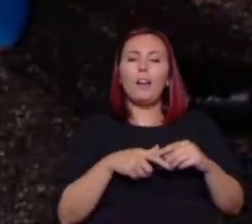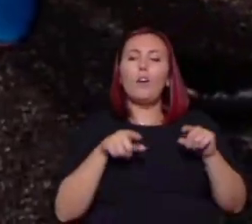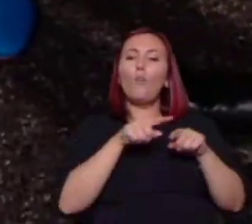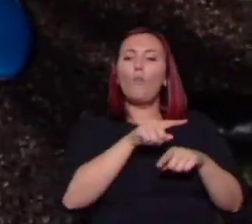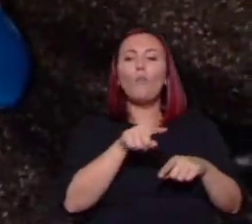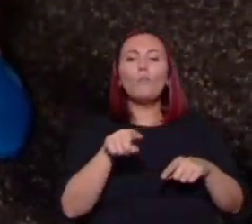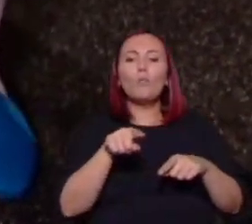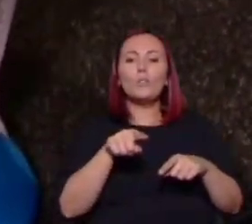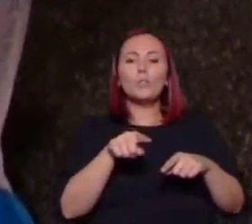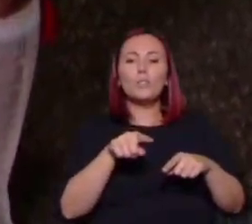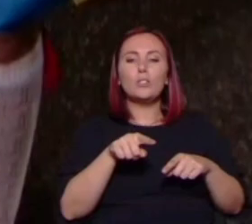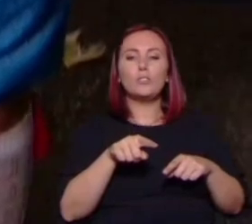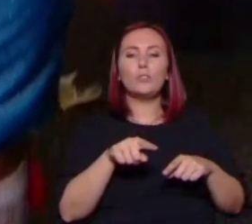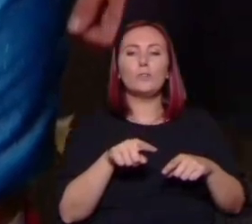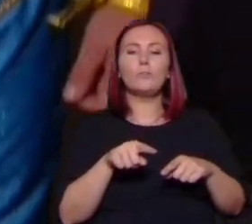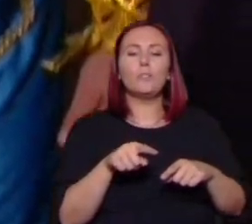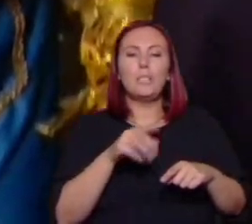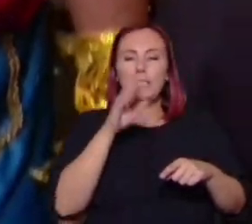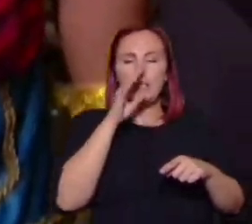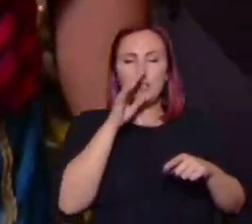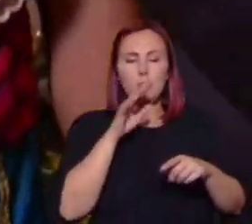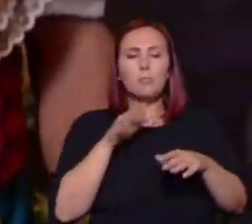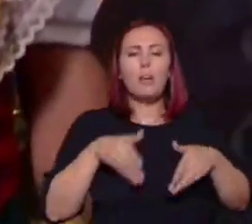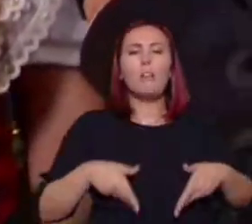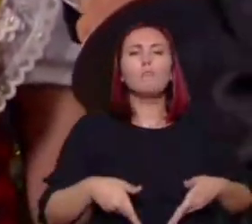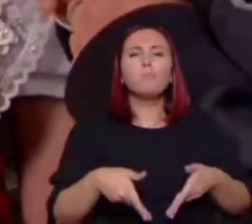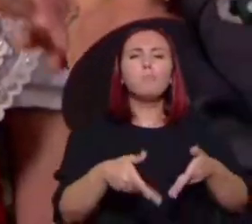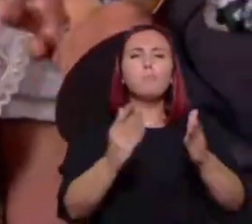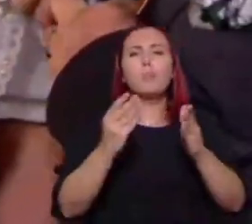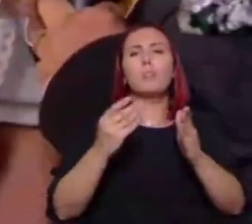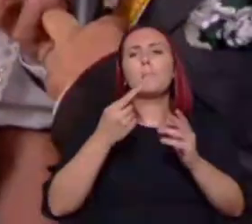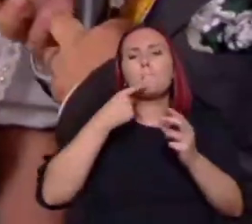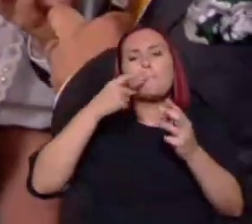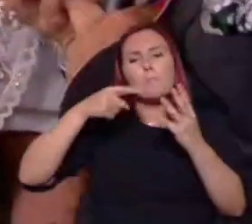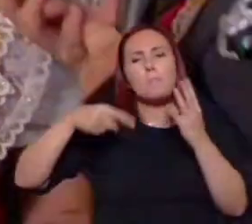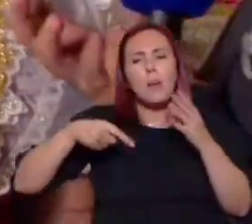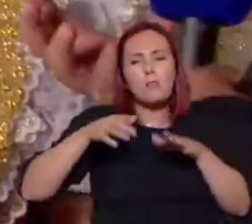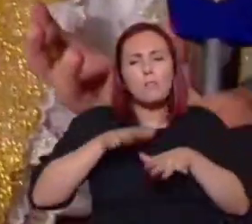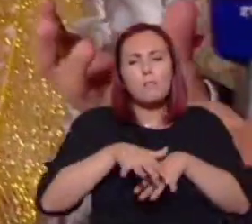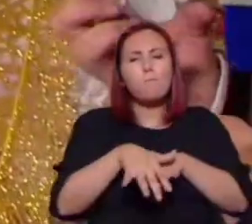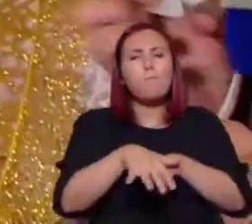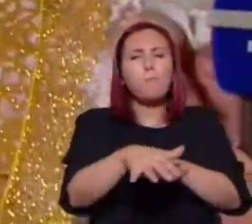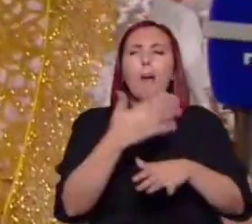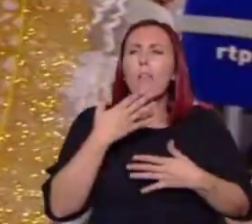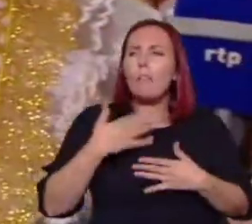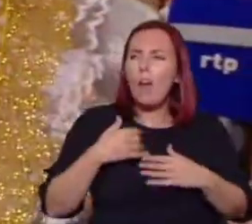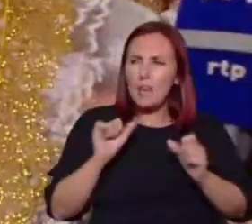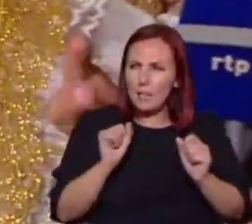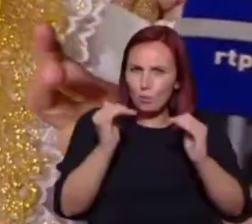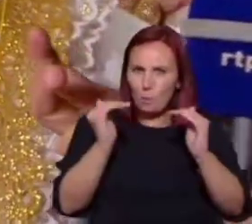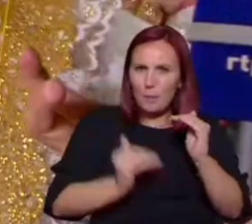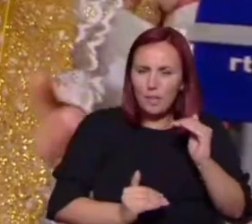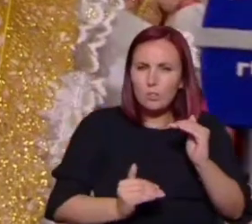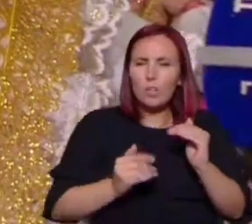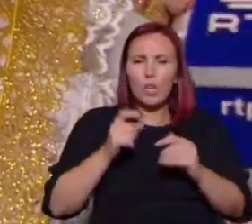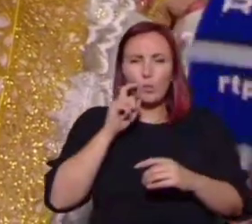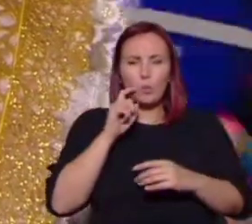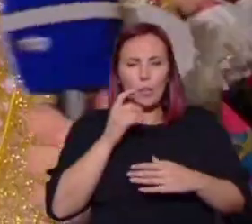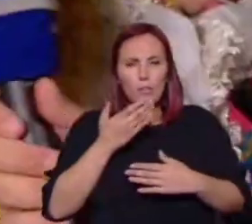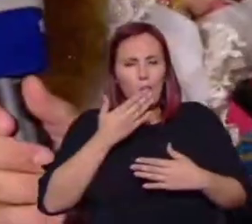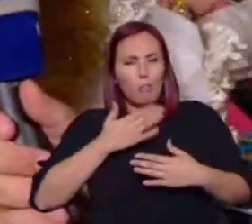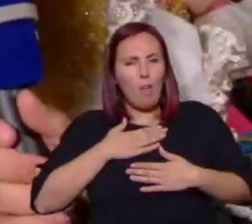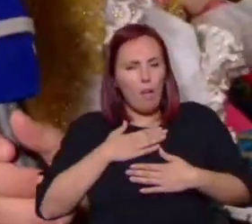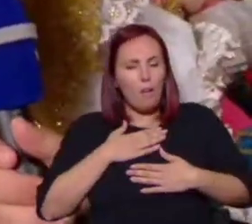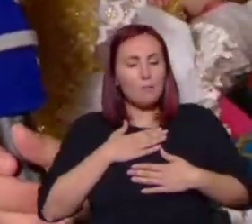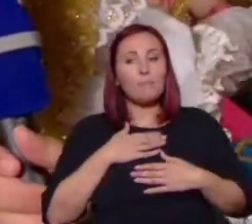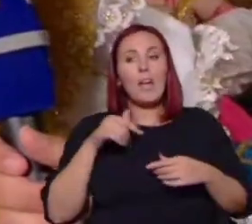já... quer dizer... ter descido a avenida várias vezes dá o quê? Dá menos nervos, dá segurança, dá...